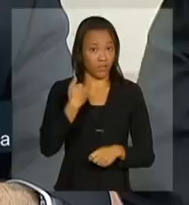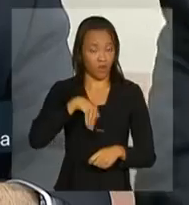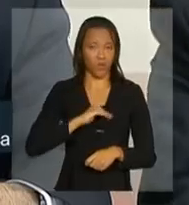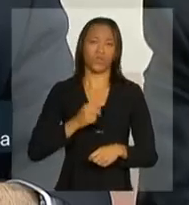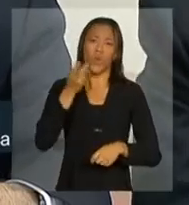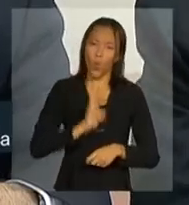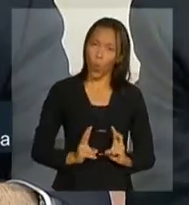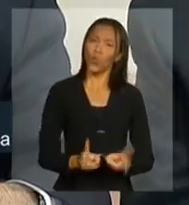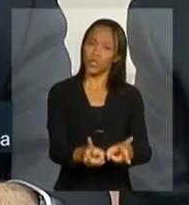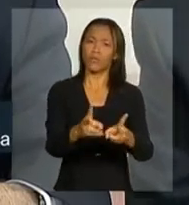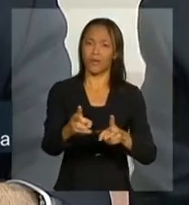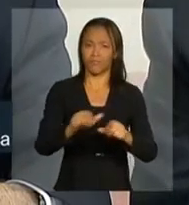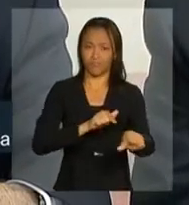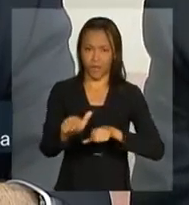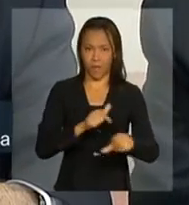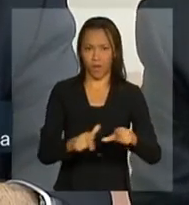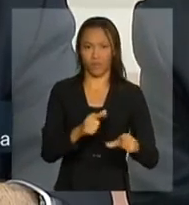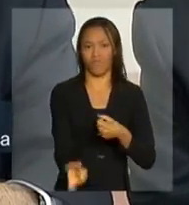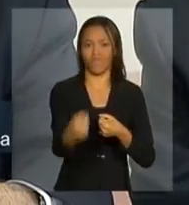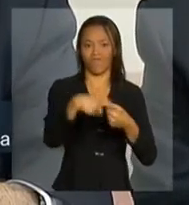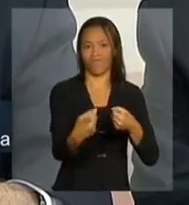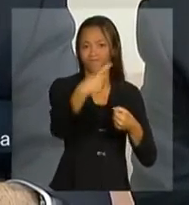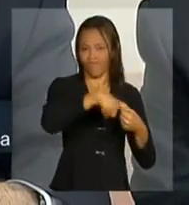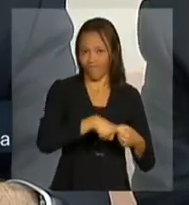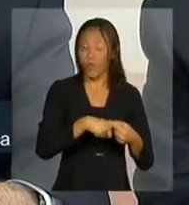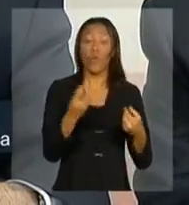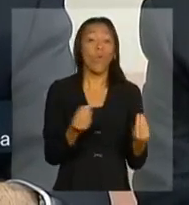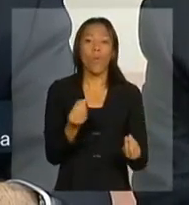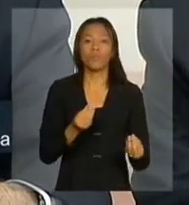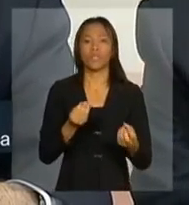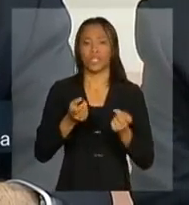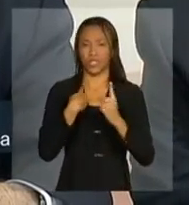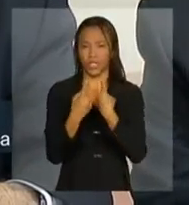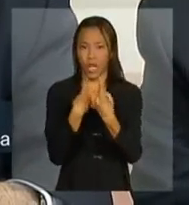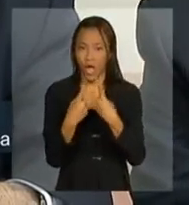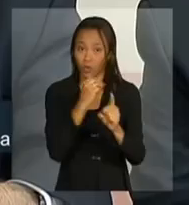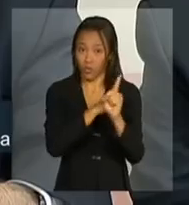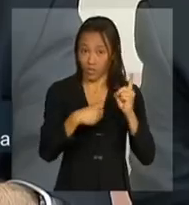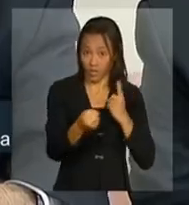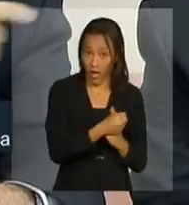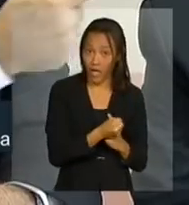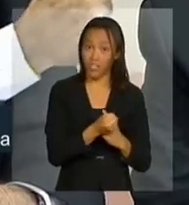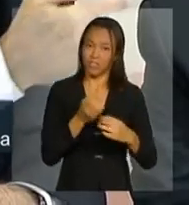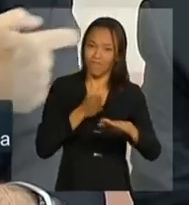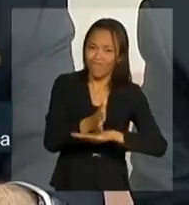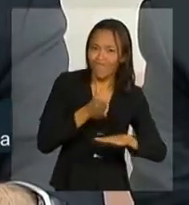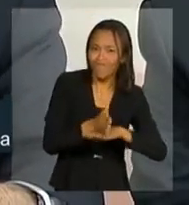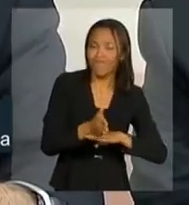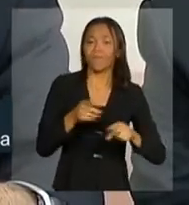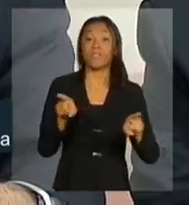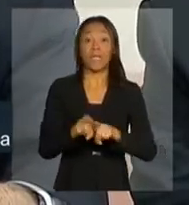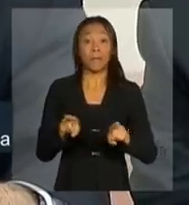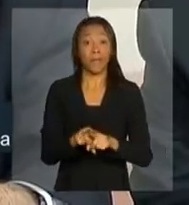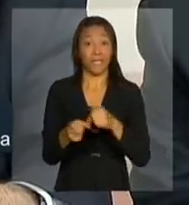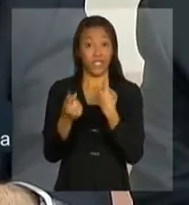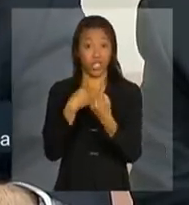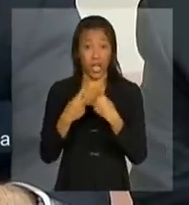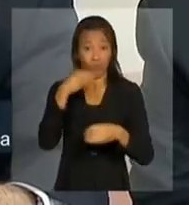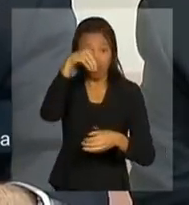trabalhando com essa metodologia. Diálogo com a sociedade, participação efetiva da sociedade, diálogo